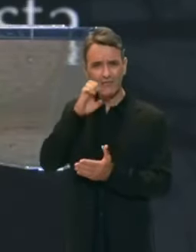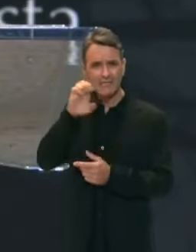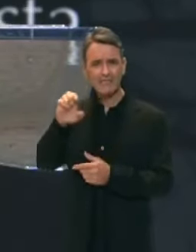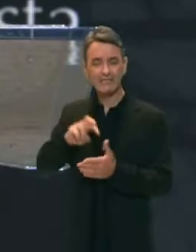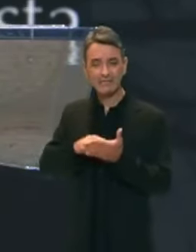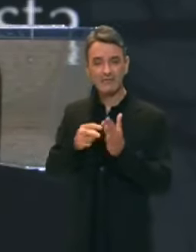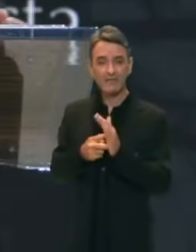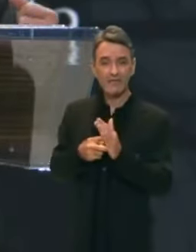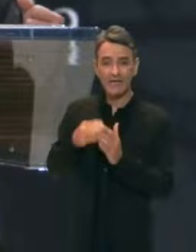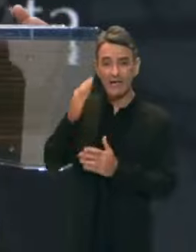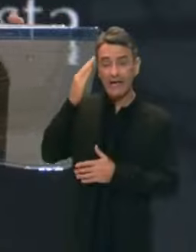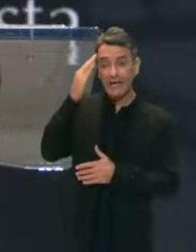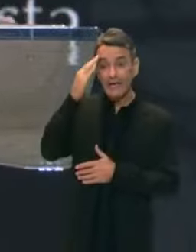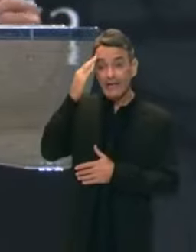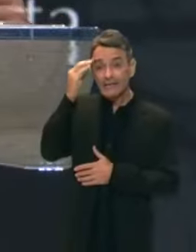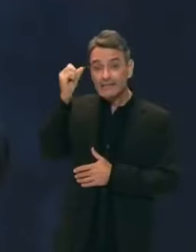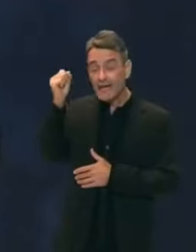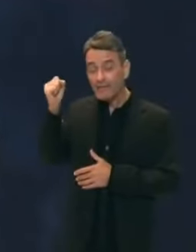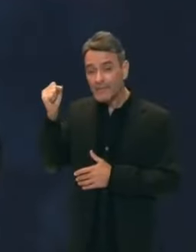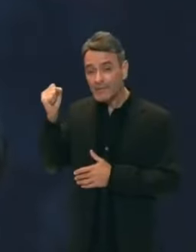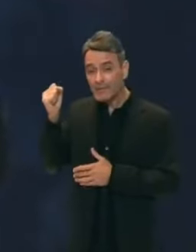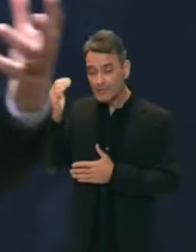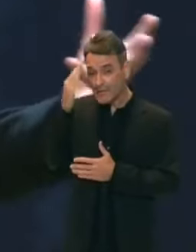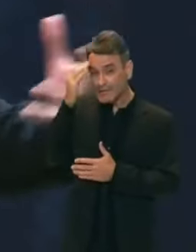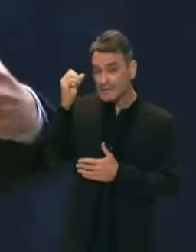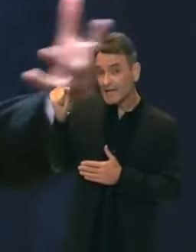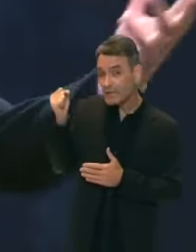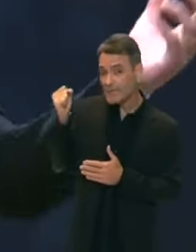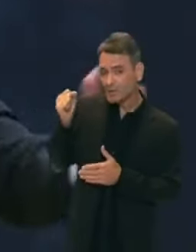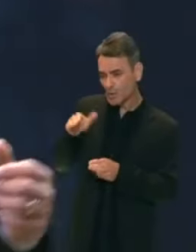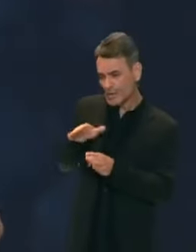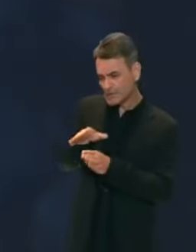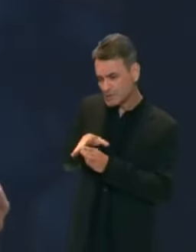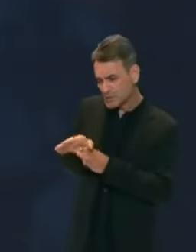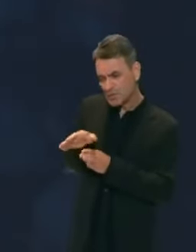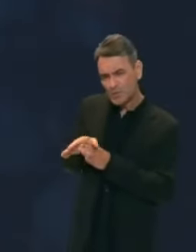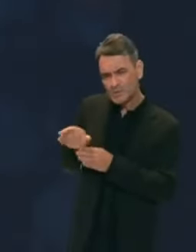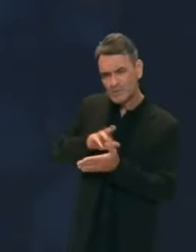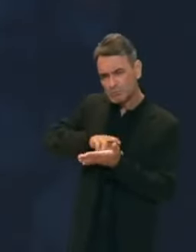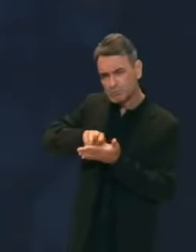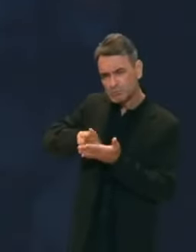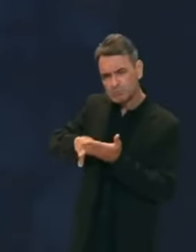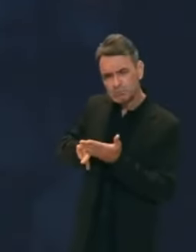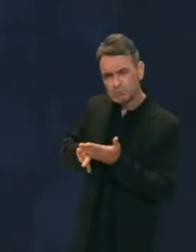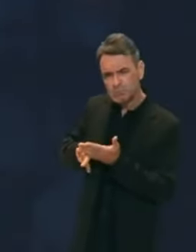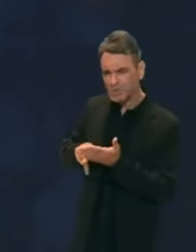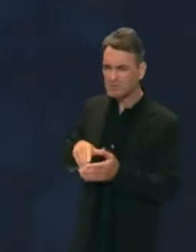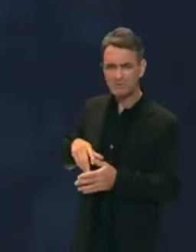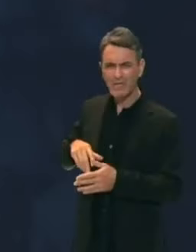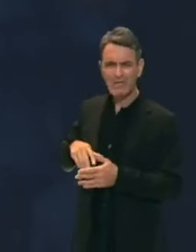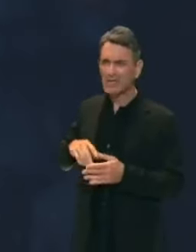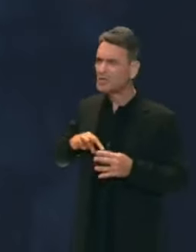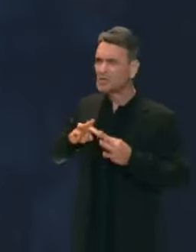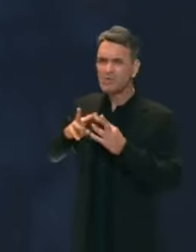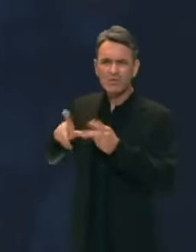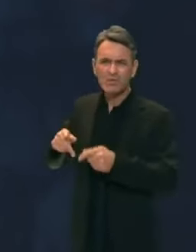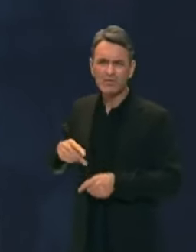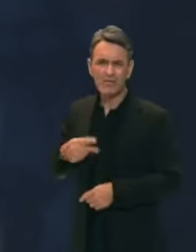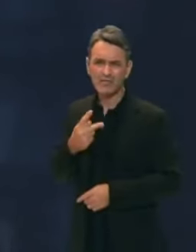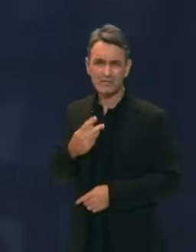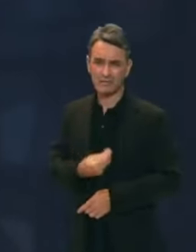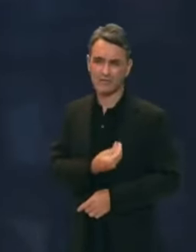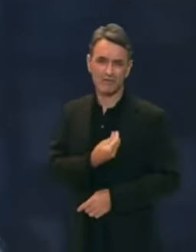de conselhos eu diria que para quase todas as áreas da vida. E ele é um livro que para mim tem